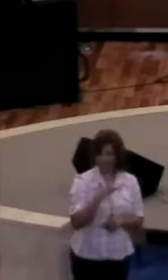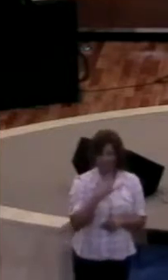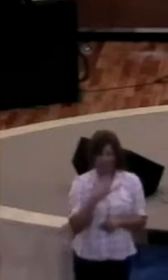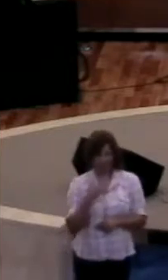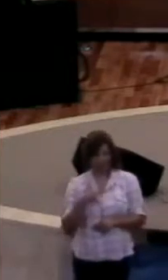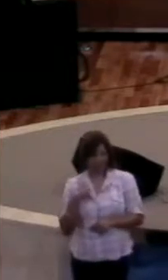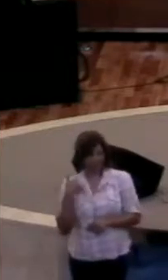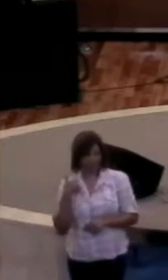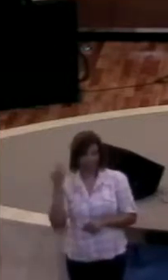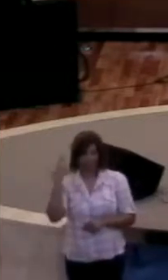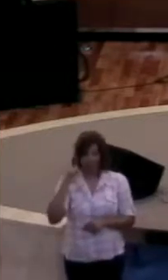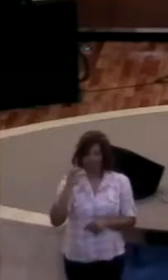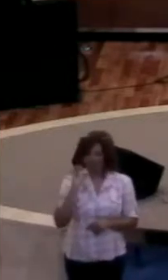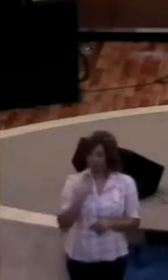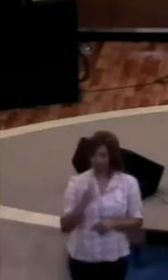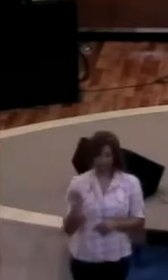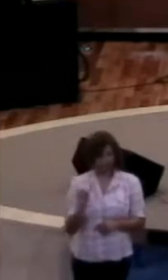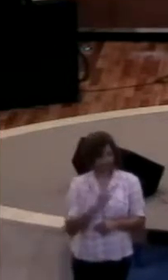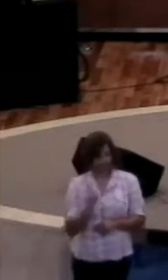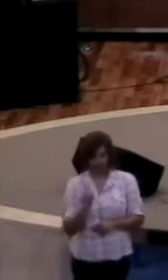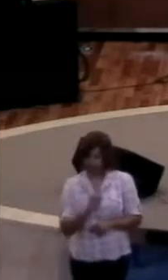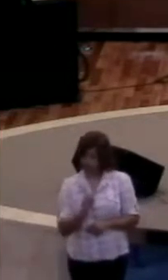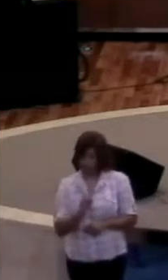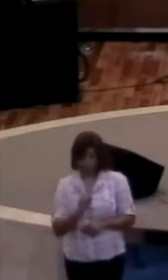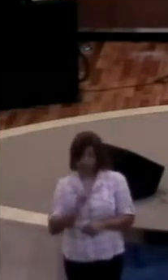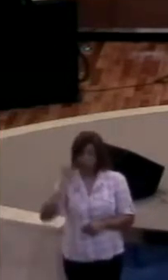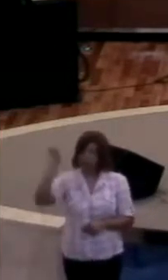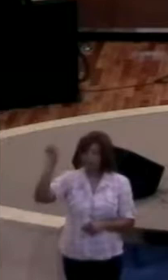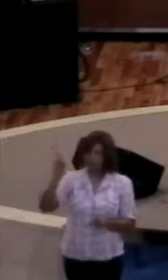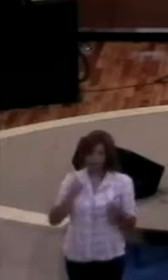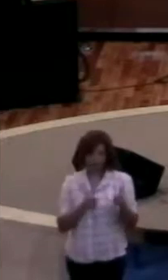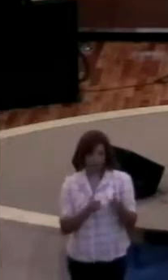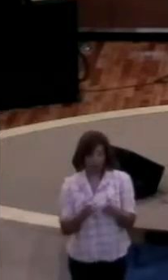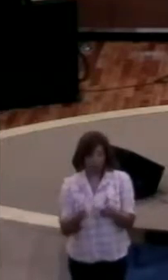você venceu sozinho, nada, Deus está só no controle.